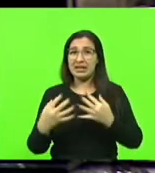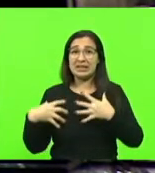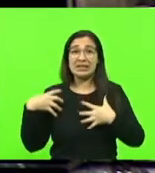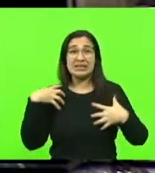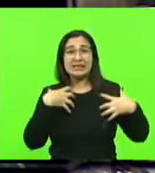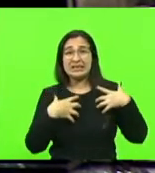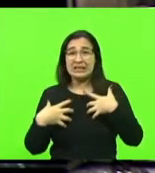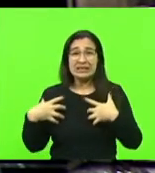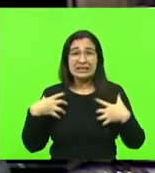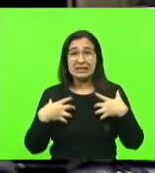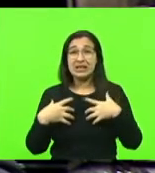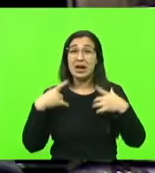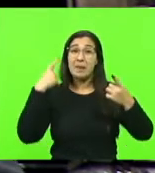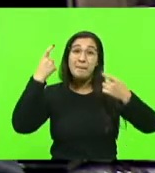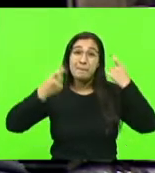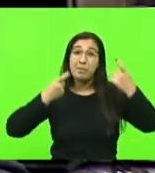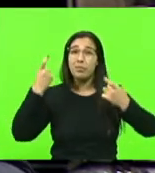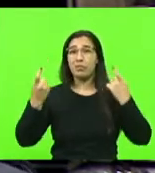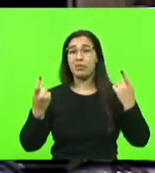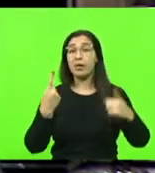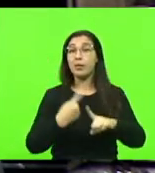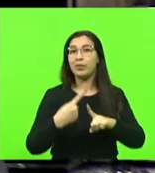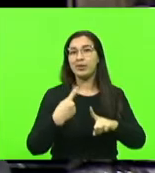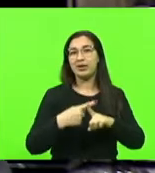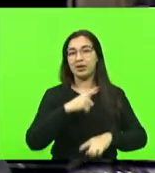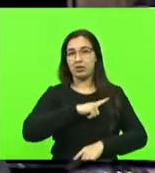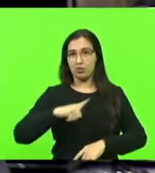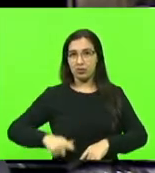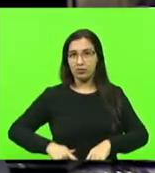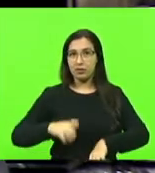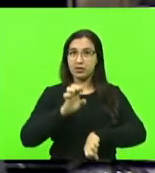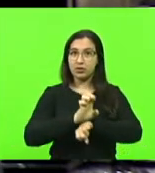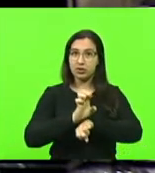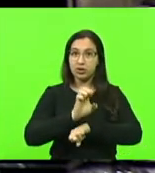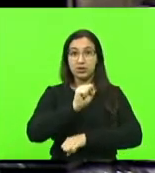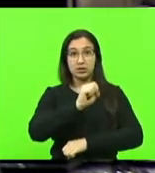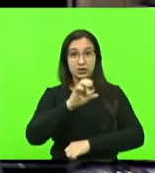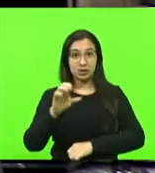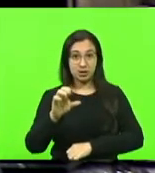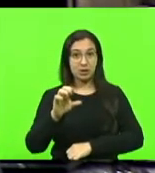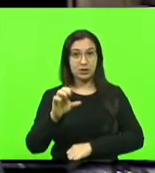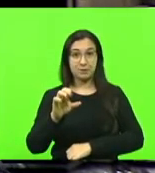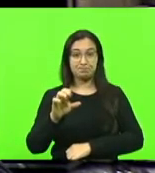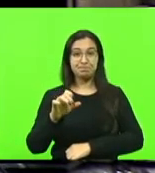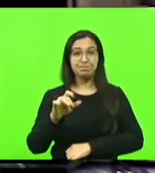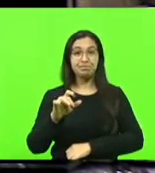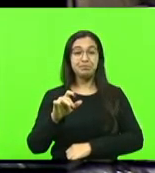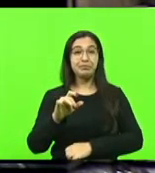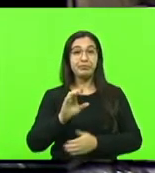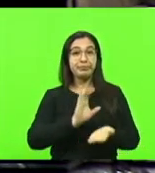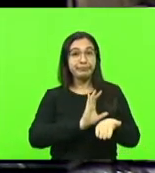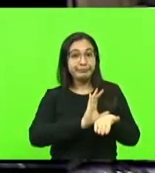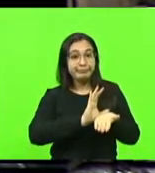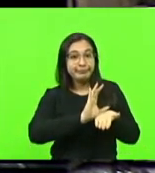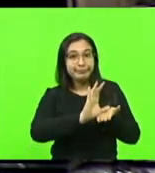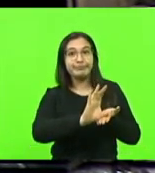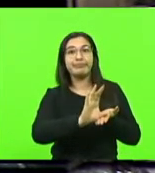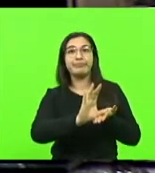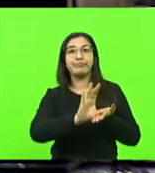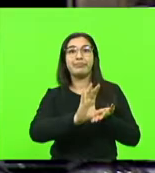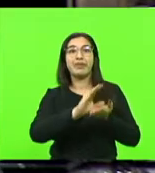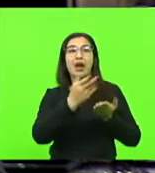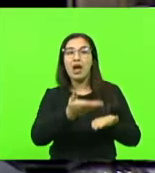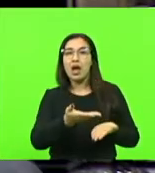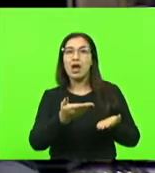porque o governo do Estado de Santa Catarina não coloca as cirurgias eletivas como